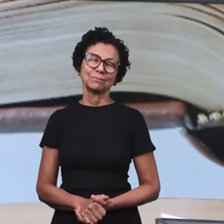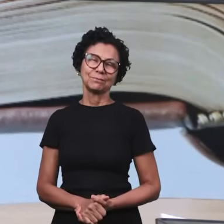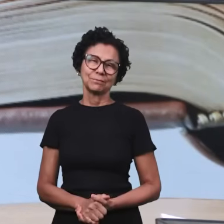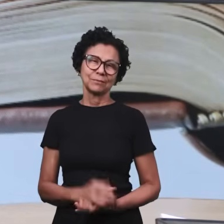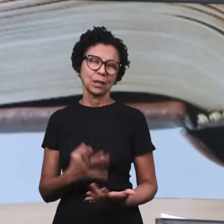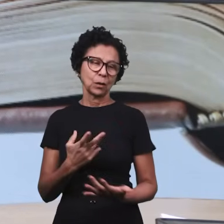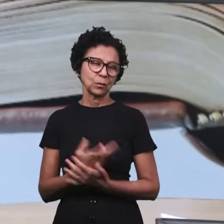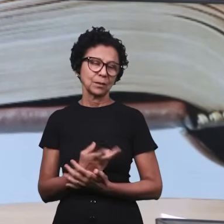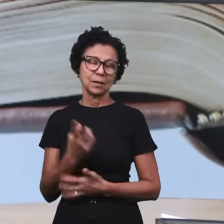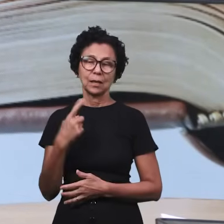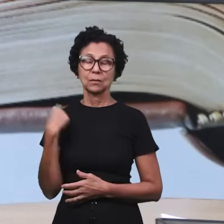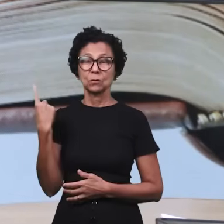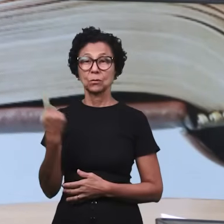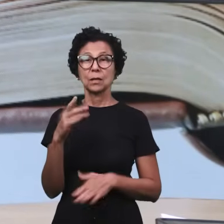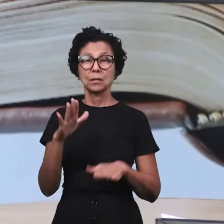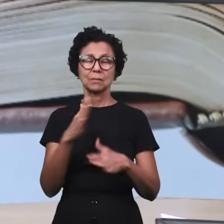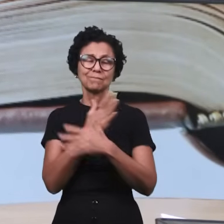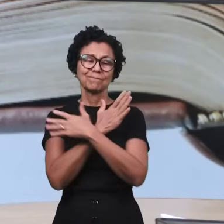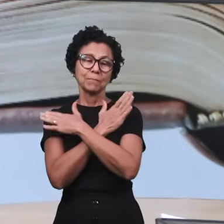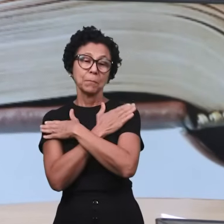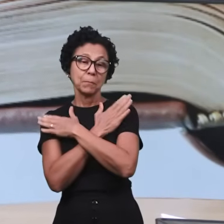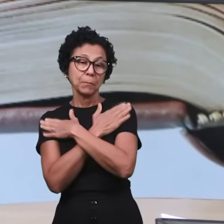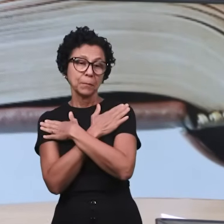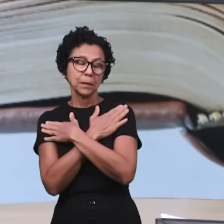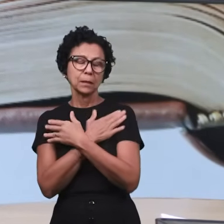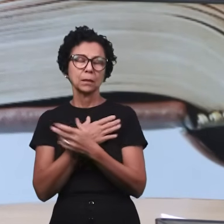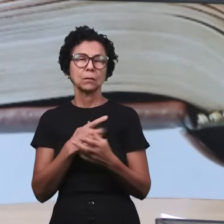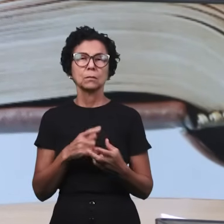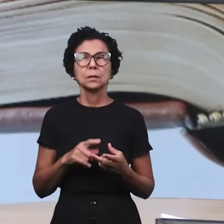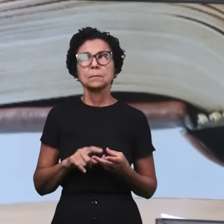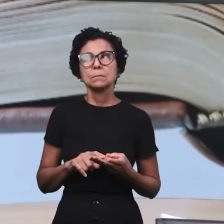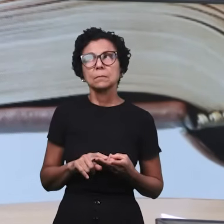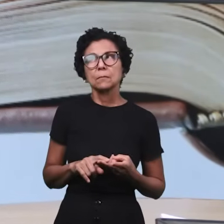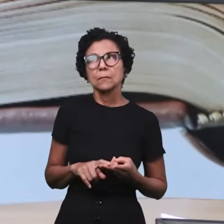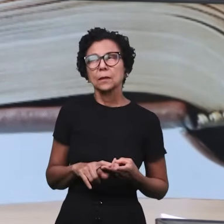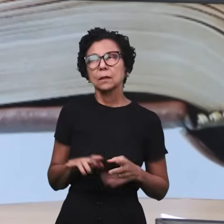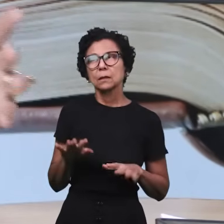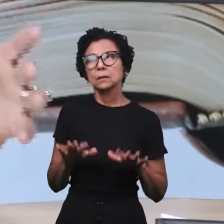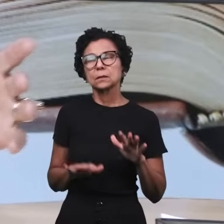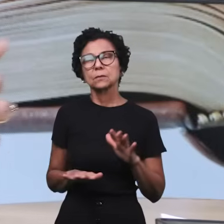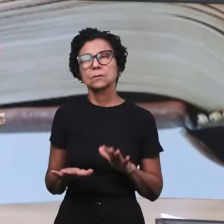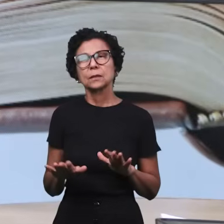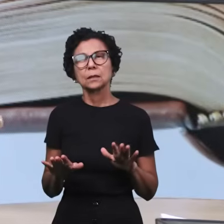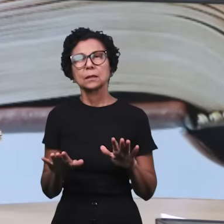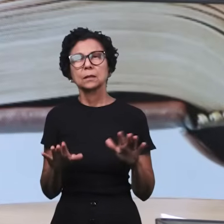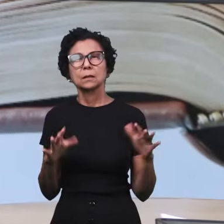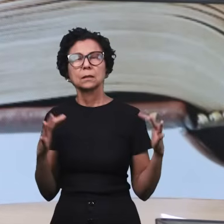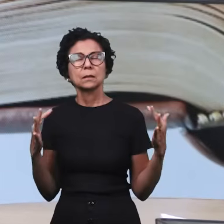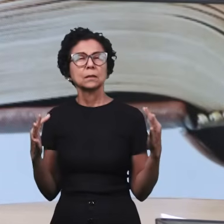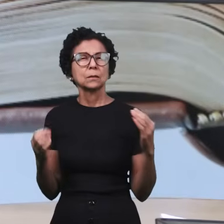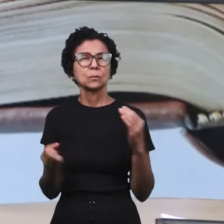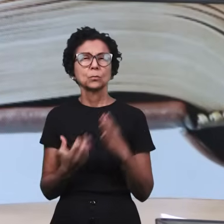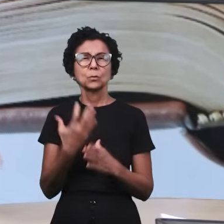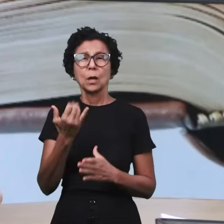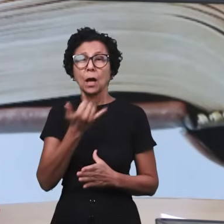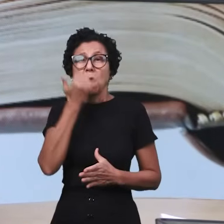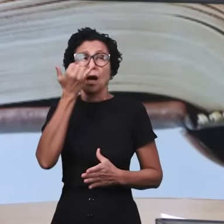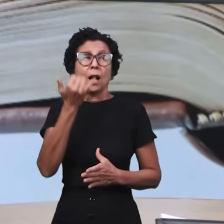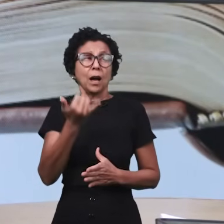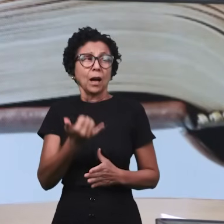vezes uma enfermidade, um desemprego, né? Às vezes dentro da casa surge um